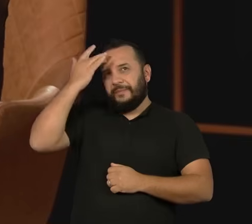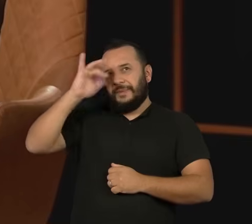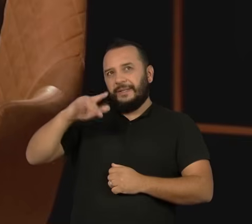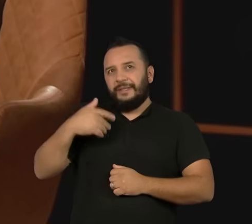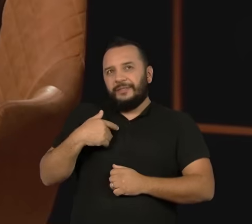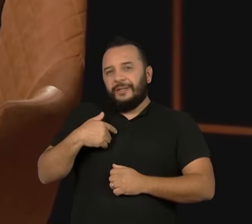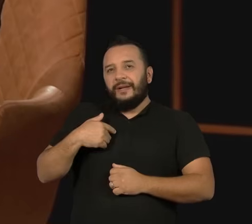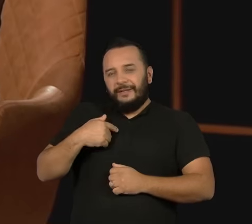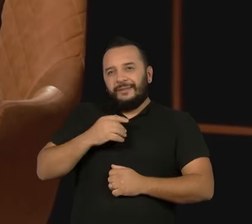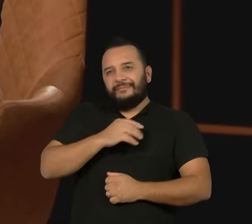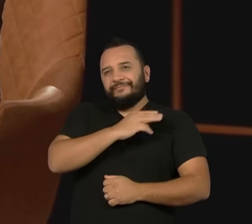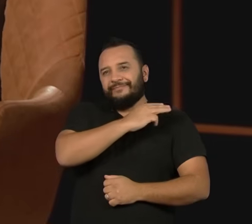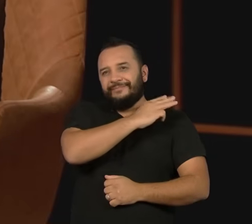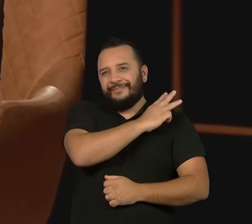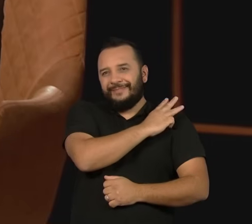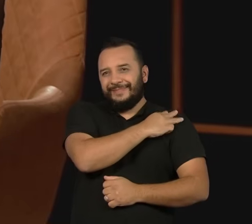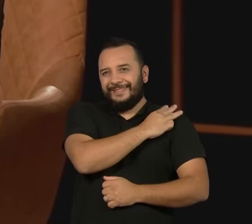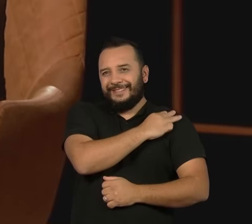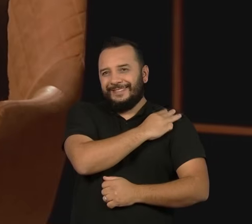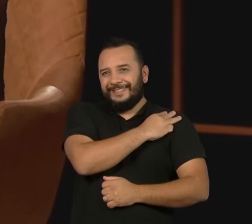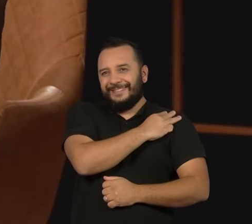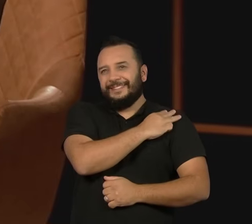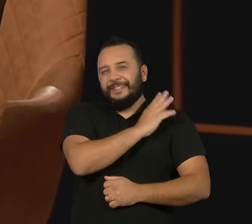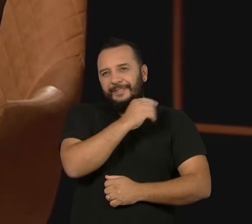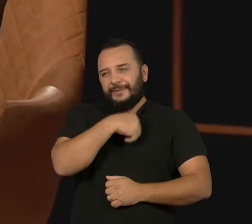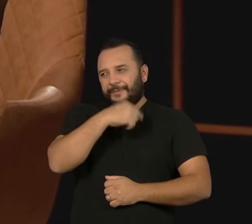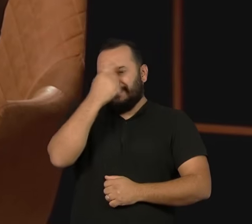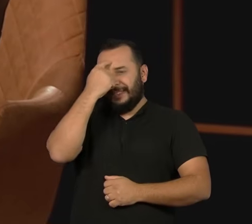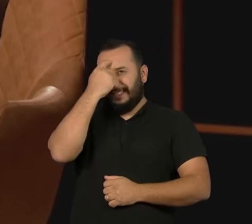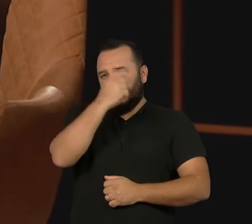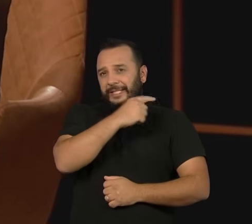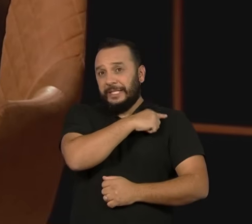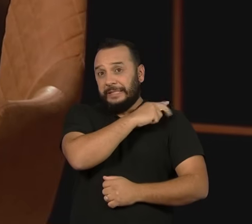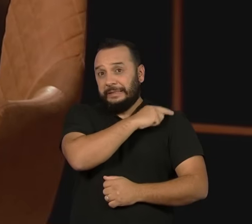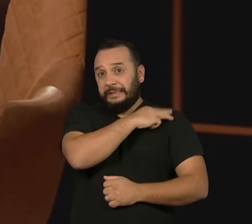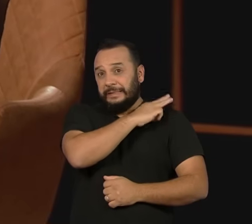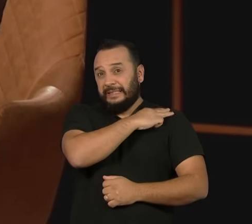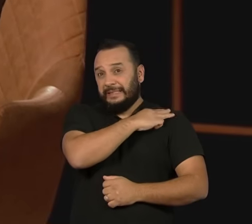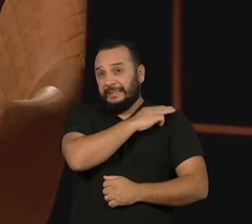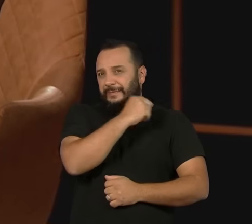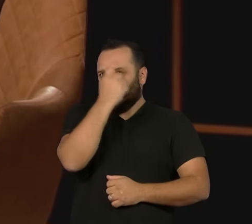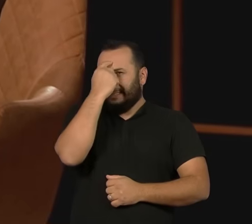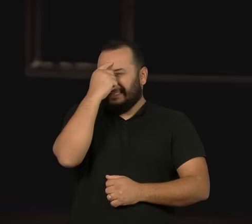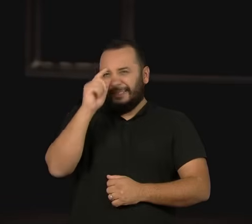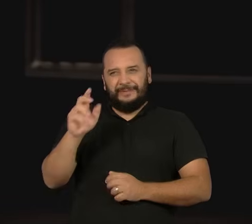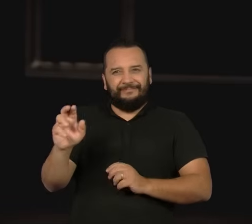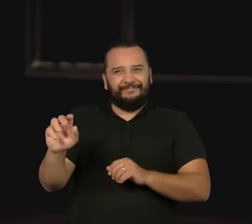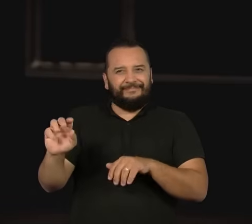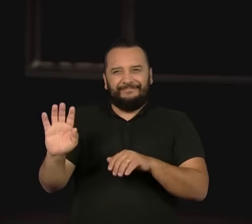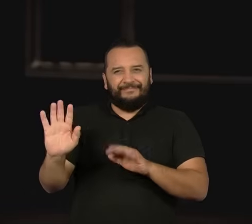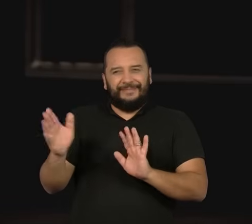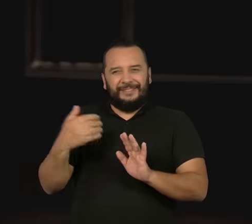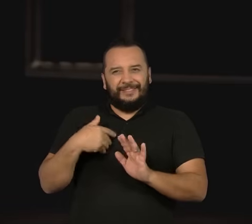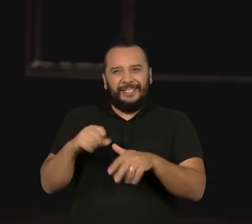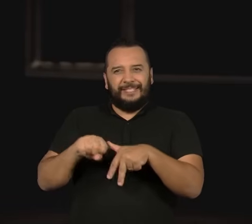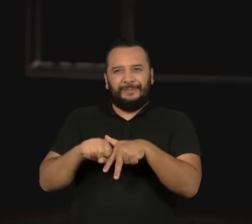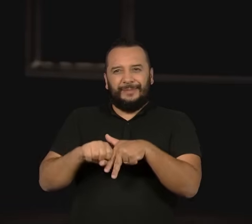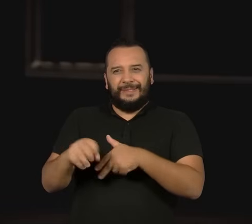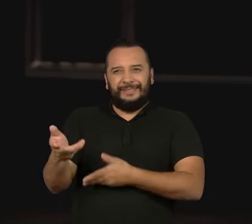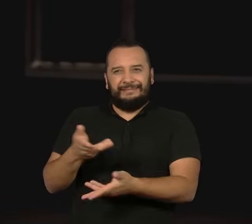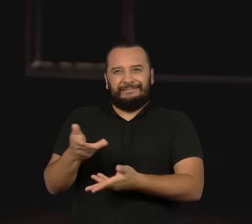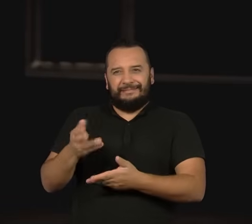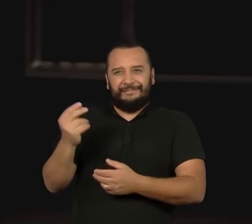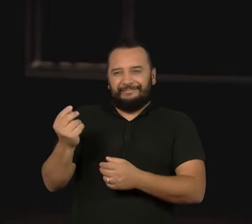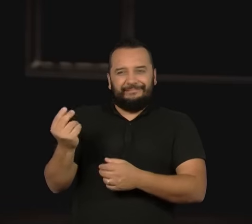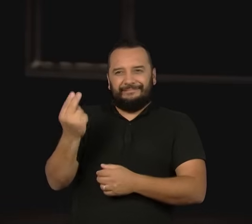terceiro ano do segundo grau é que eu fui começar a pensar melhor, falei, acho que talvez não seja por aí. E aí, ainda procurando se